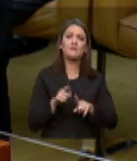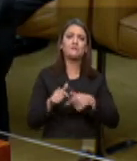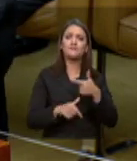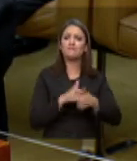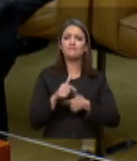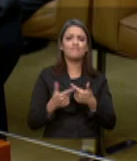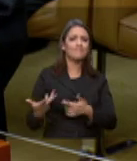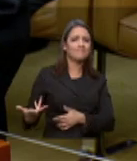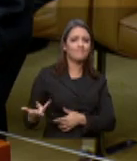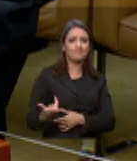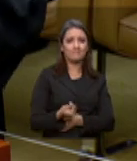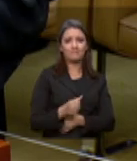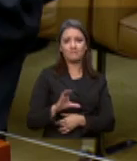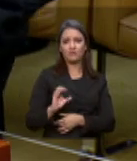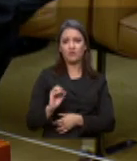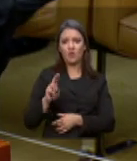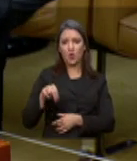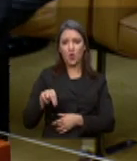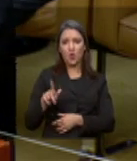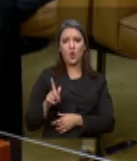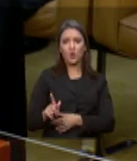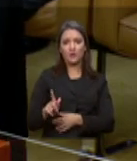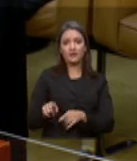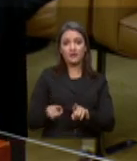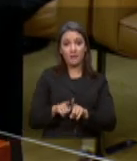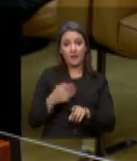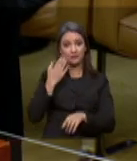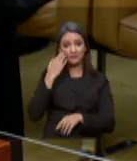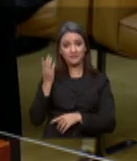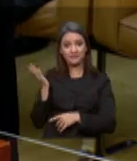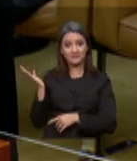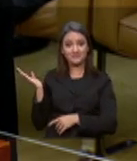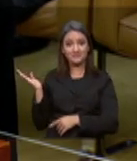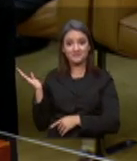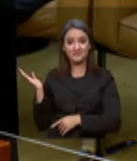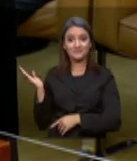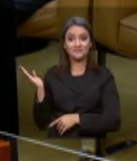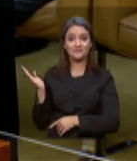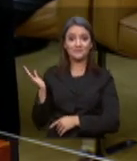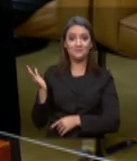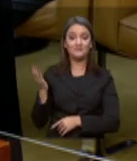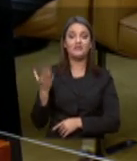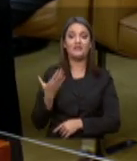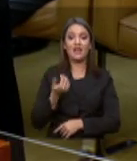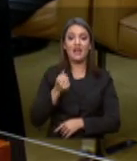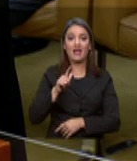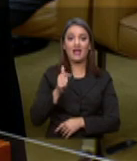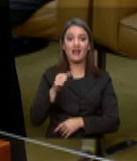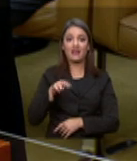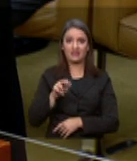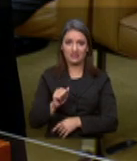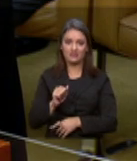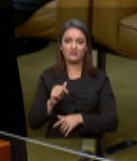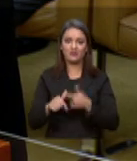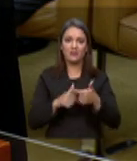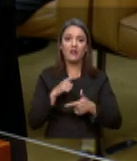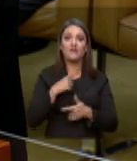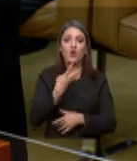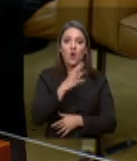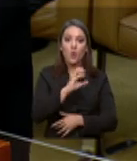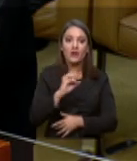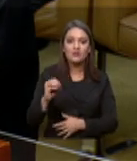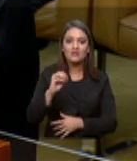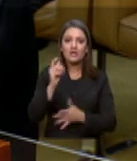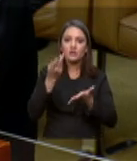maravilhoso de uma das ONGs aqui presentes que vai fazer sustentação, que chama-se Alana, coletou mais de 400 desenhos de crianças